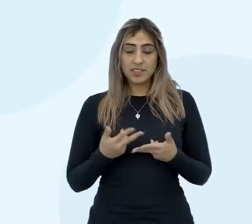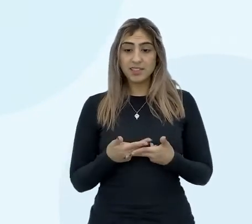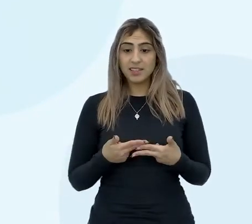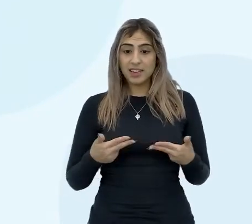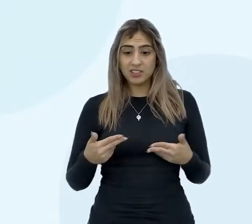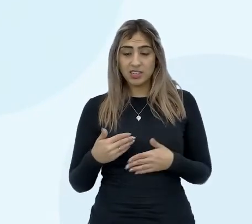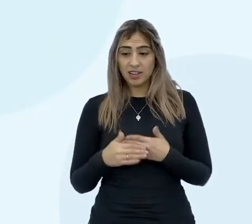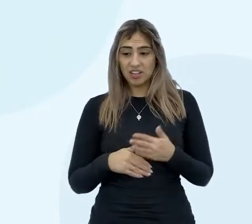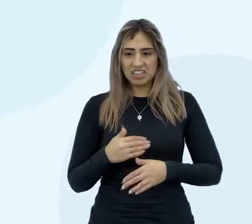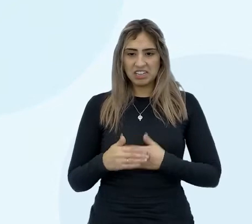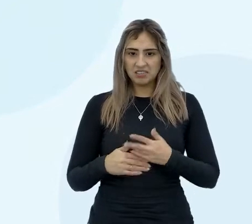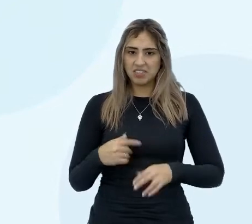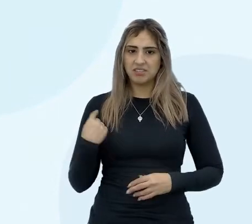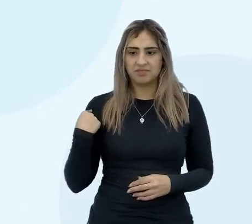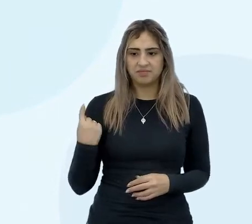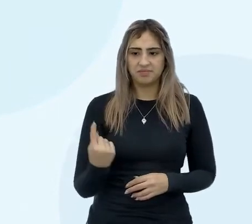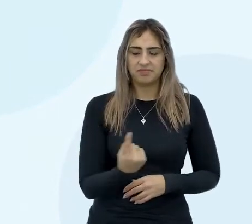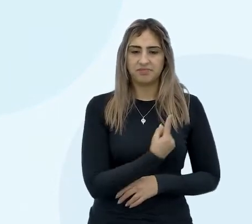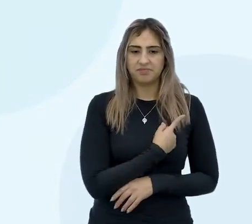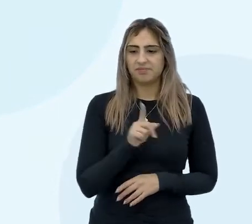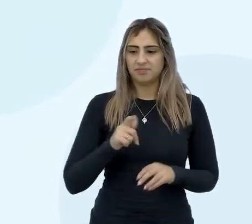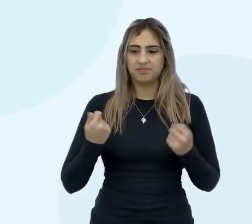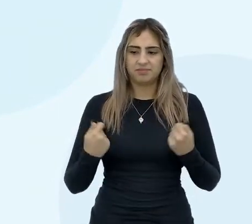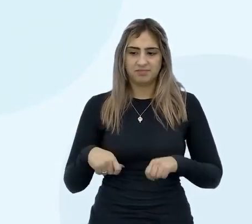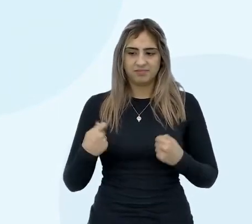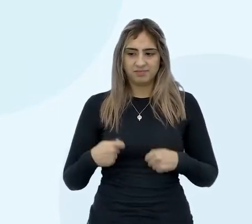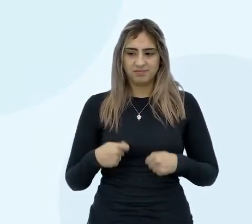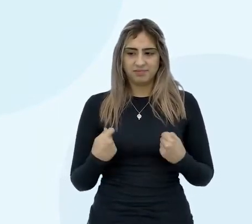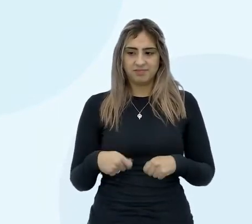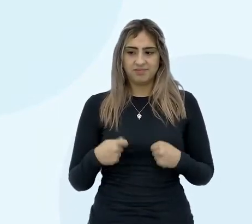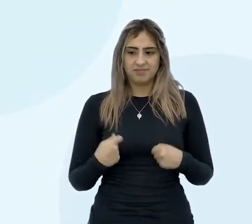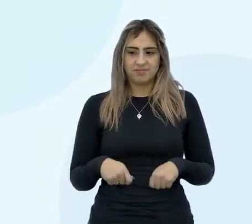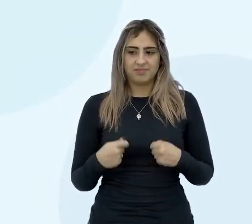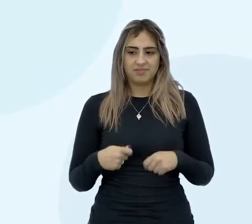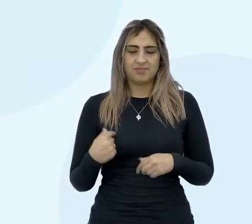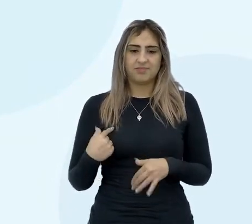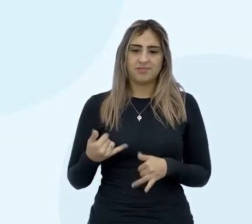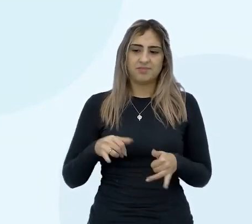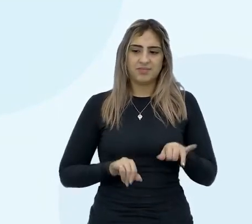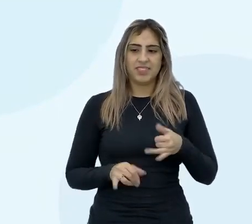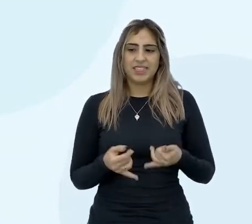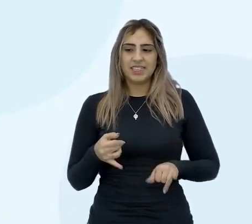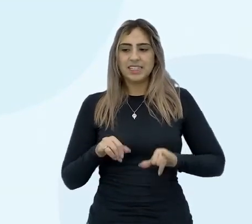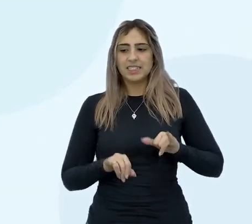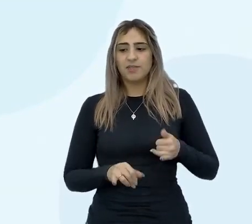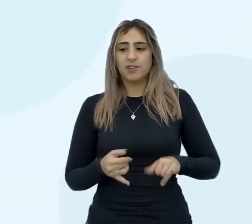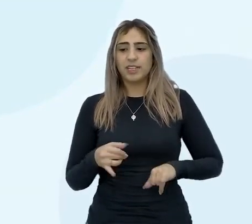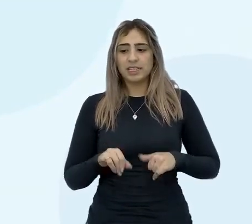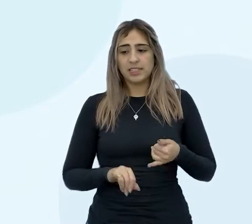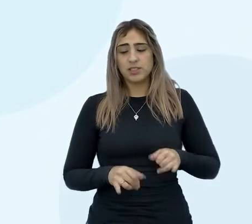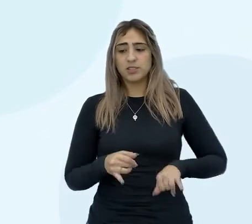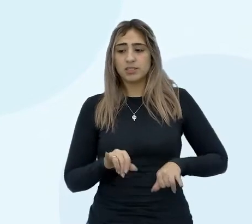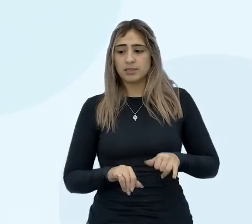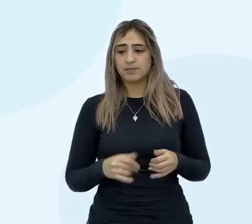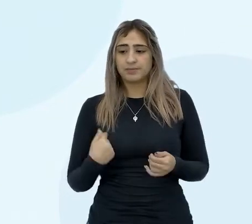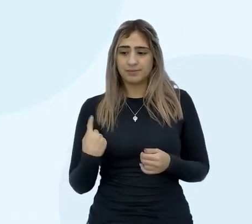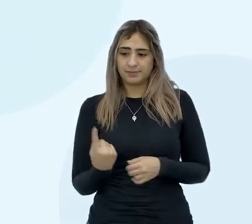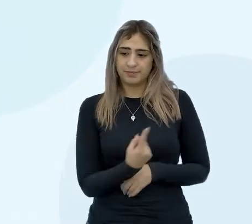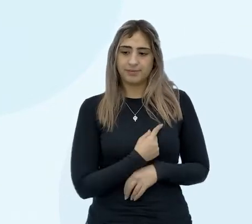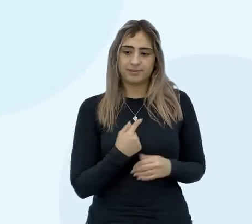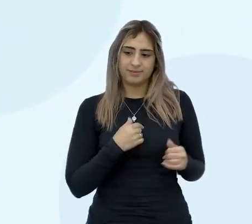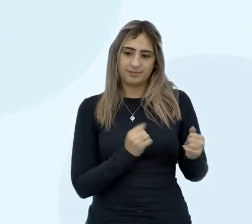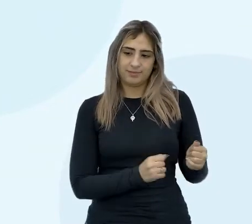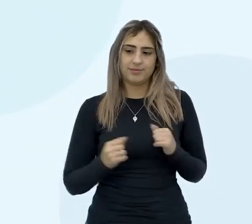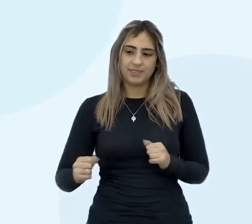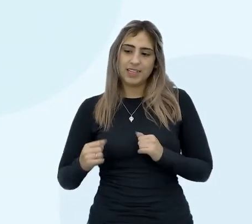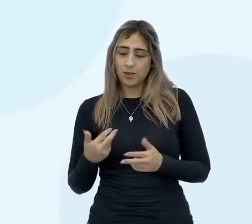parte dessa solução. Não necessariamente o soluto precisa ser sólido e solvente líquido, tá certo? Nós